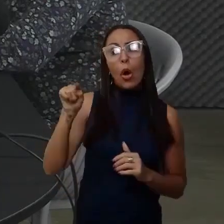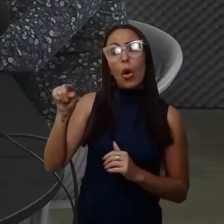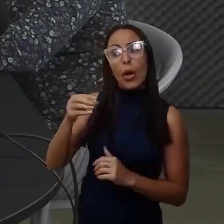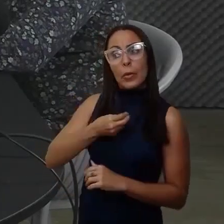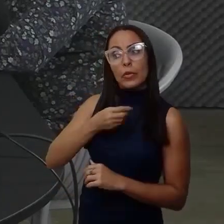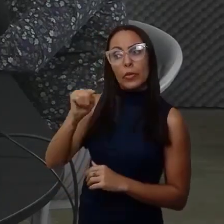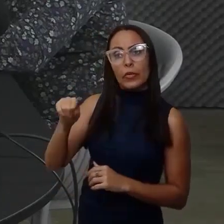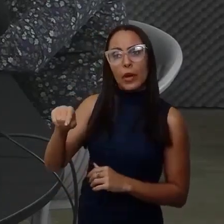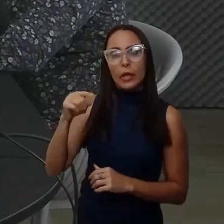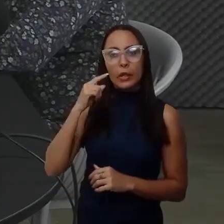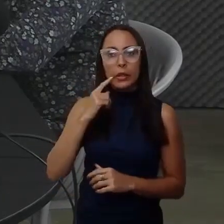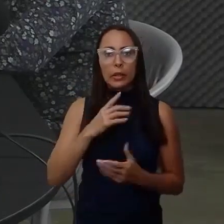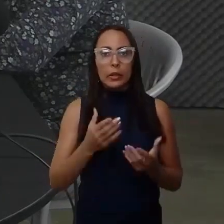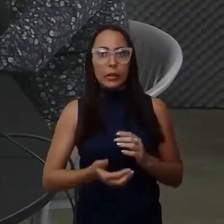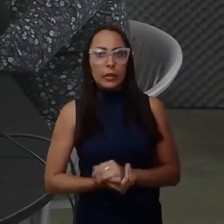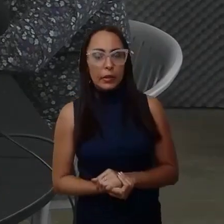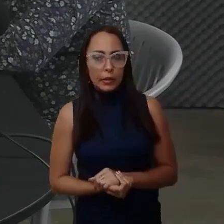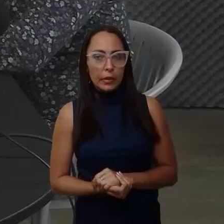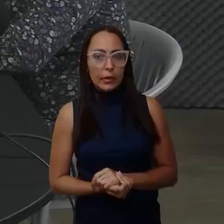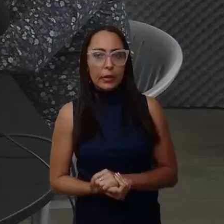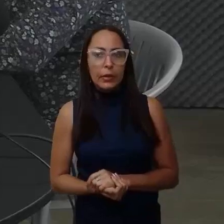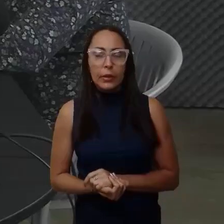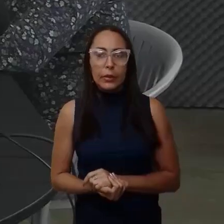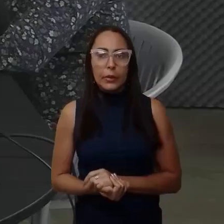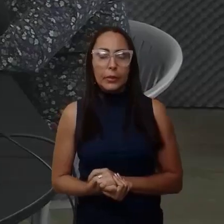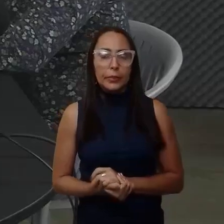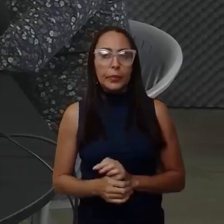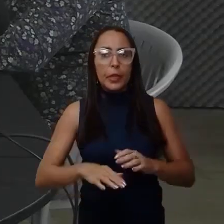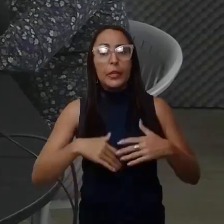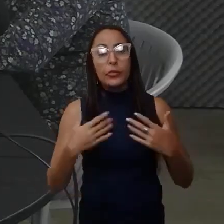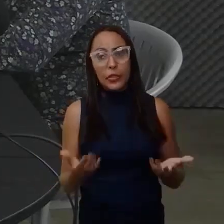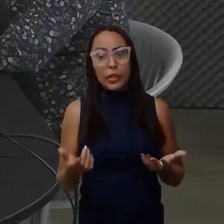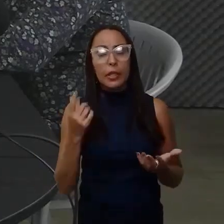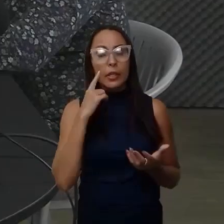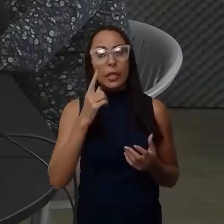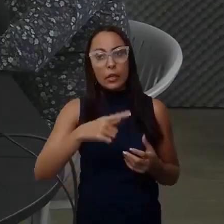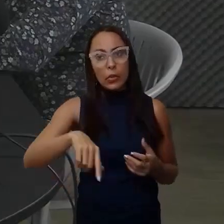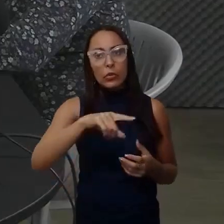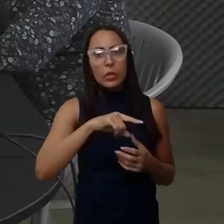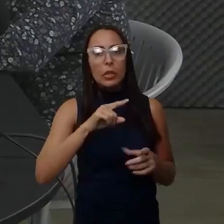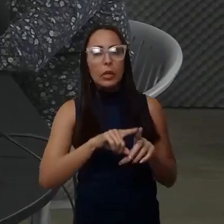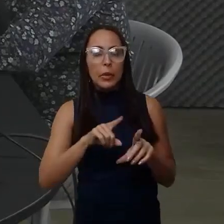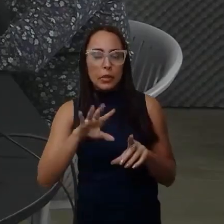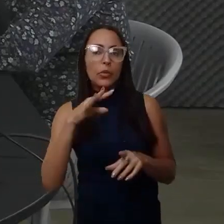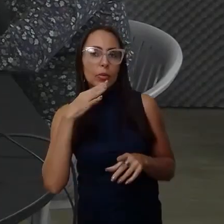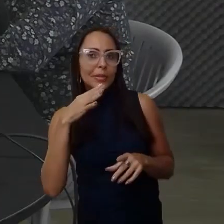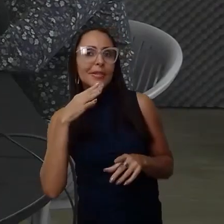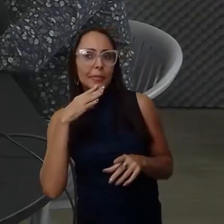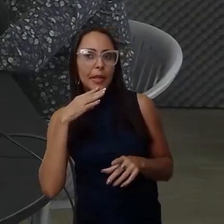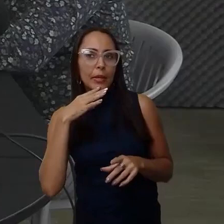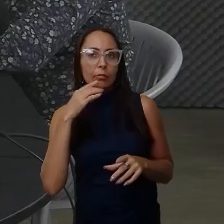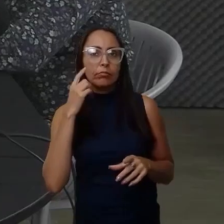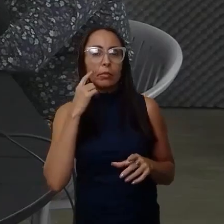aqui, uma mina tapa, sabe? E aí fica essa coisa, assim, esse conhecimento, essa